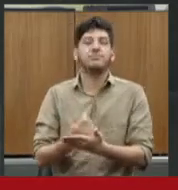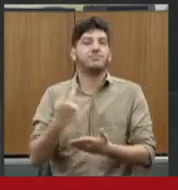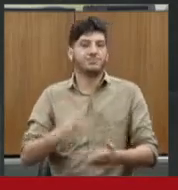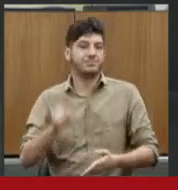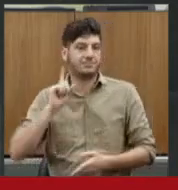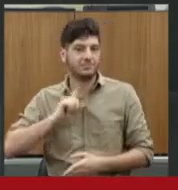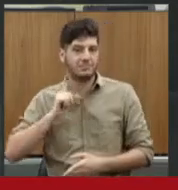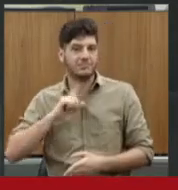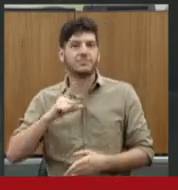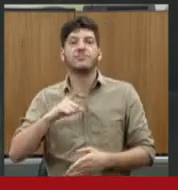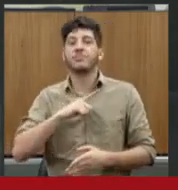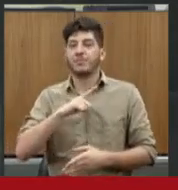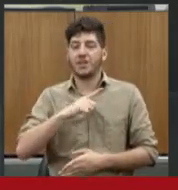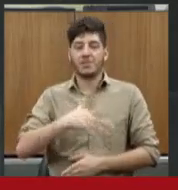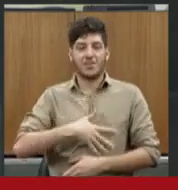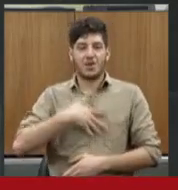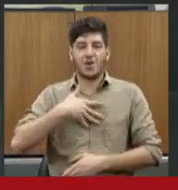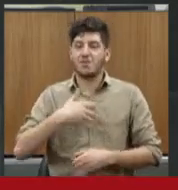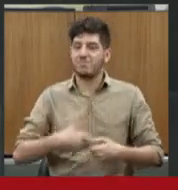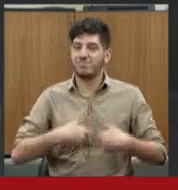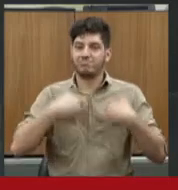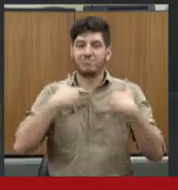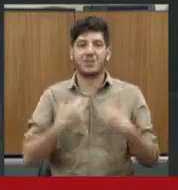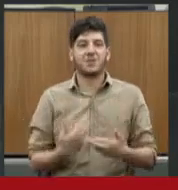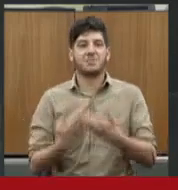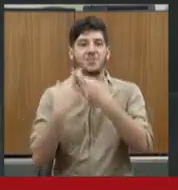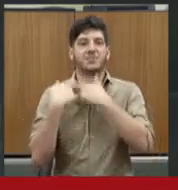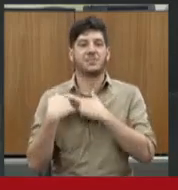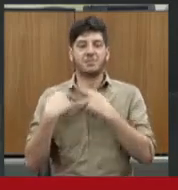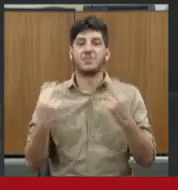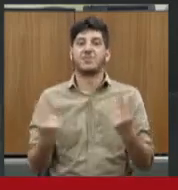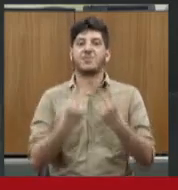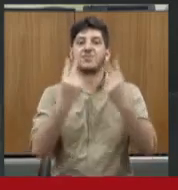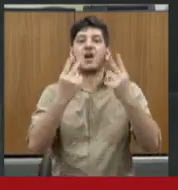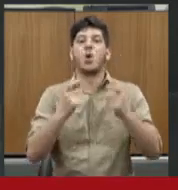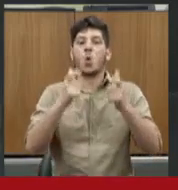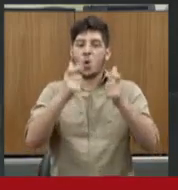a responsabilidade de ser louvada como berço da liberdade.